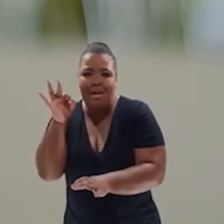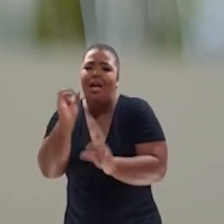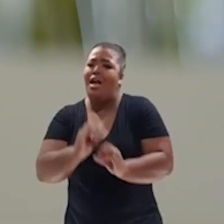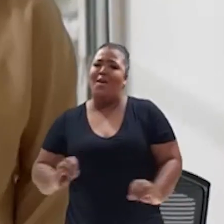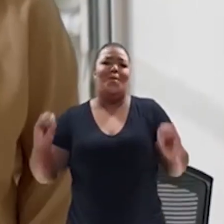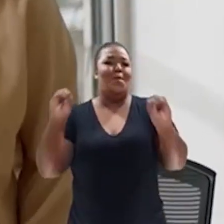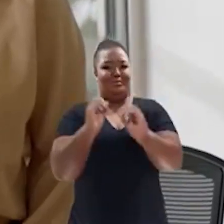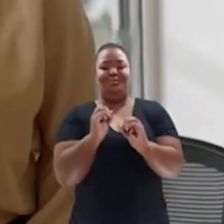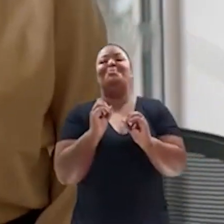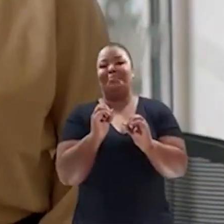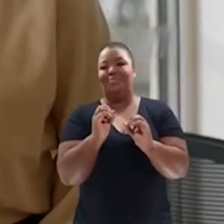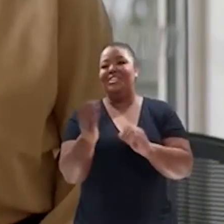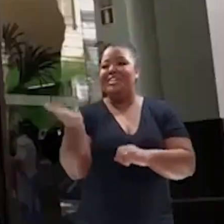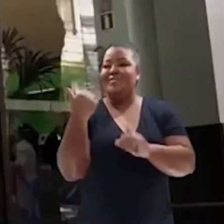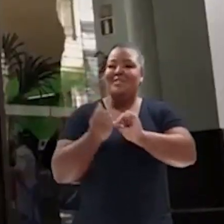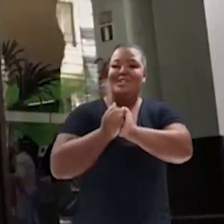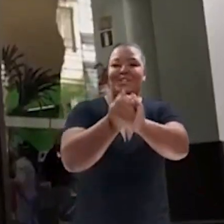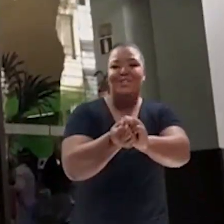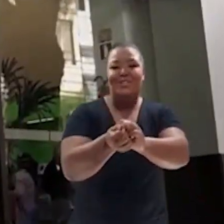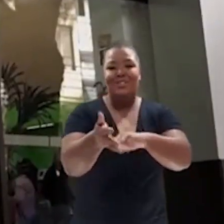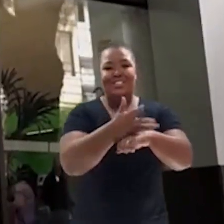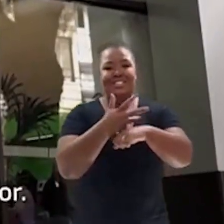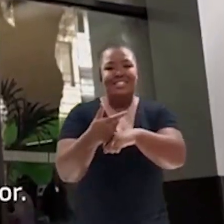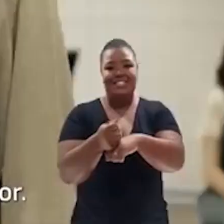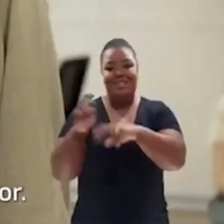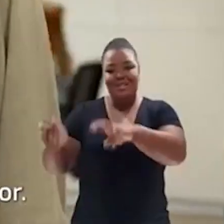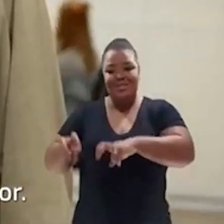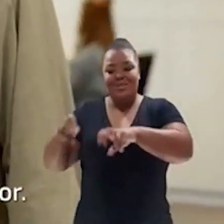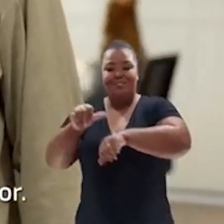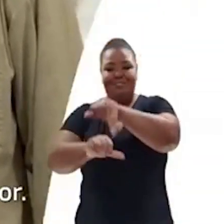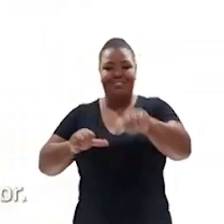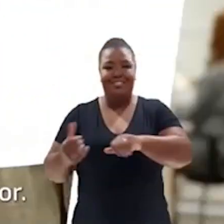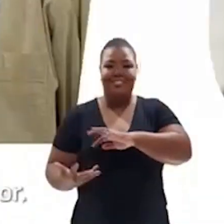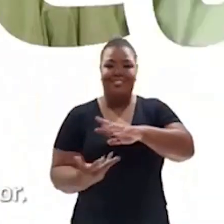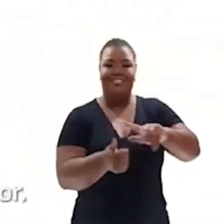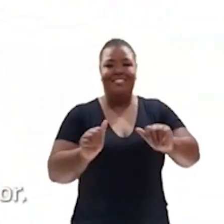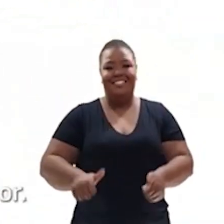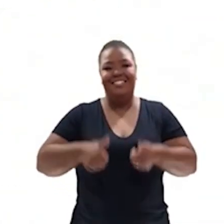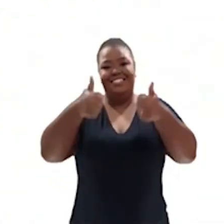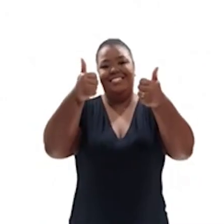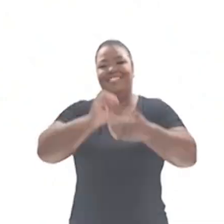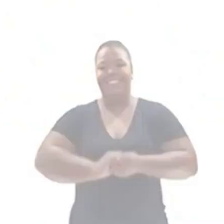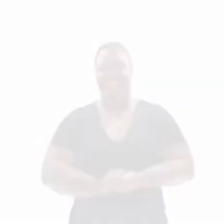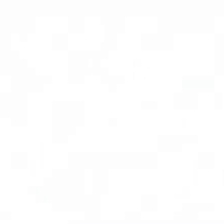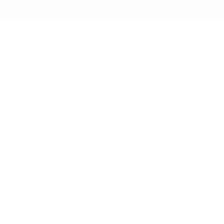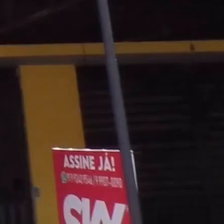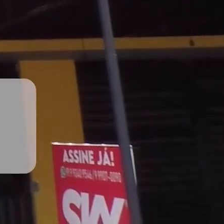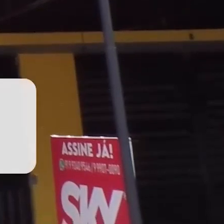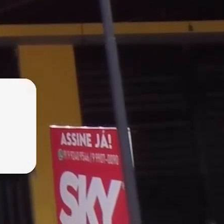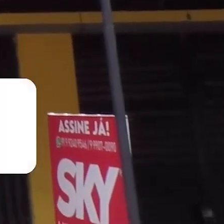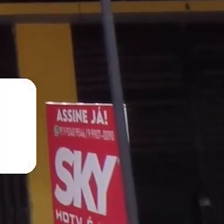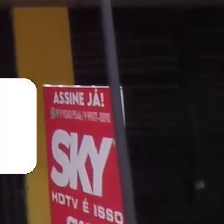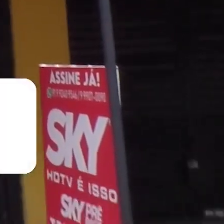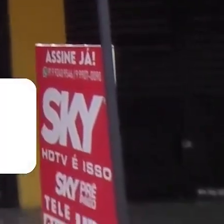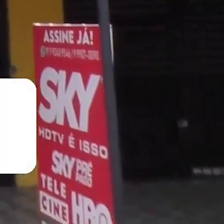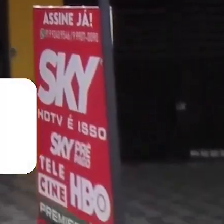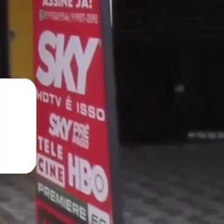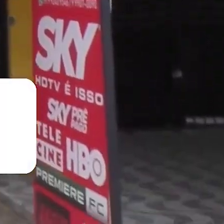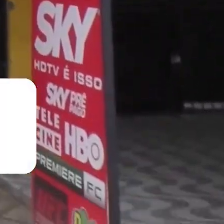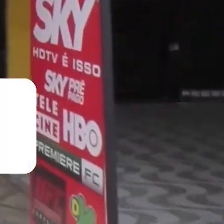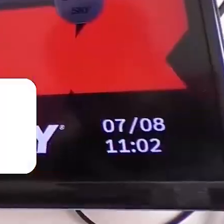consórcio, é bom demais. Vem pro Sicredi, onde seu agronegócio rende um mundo melhor. Na Na Sky